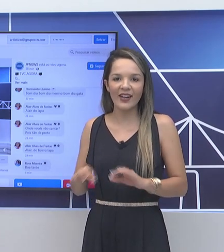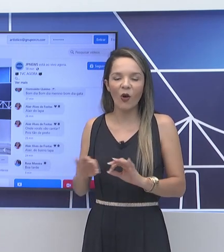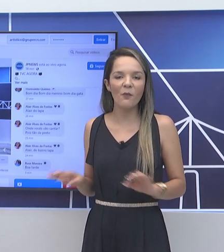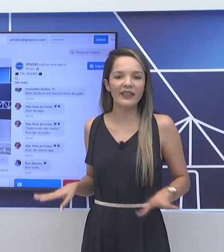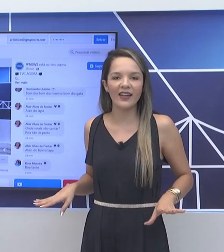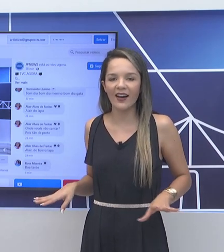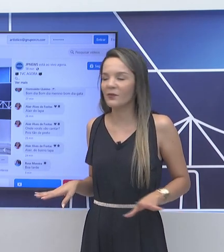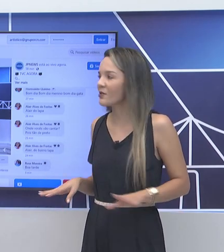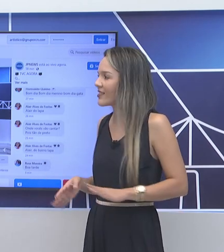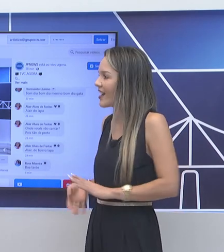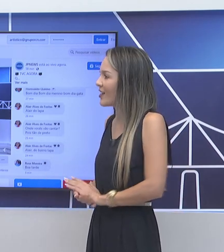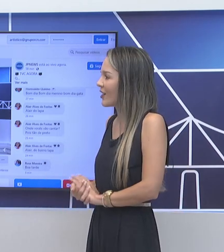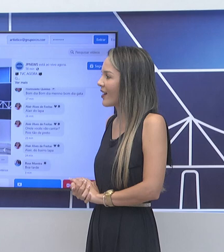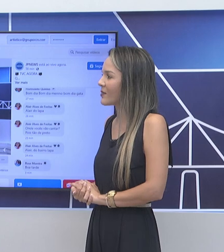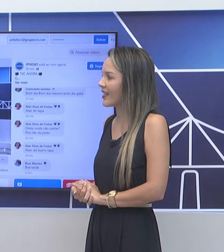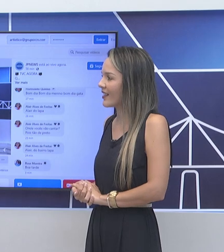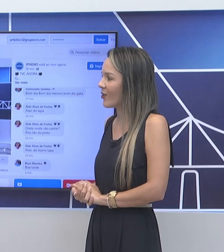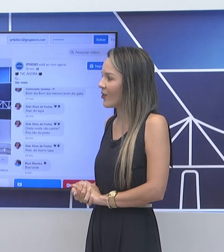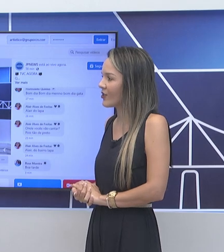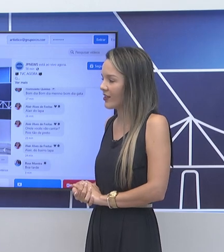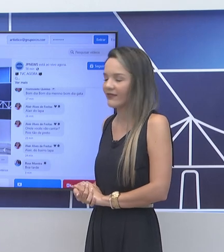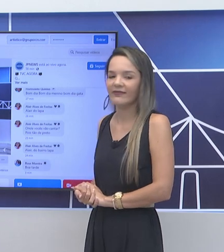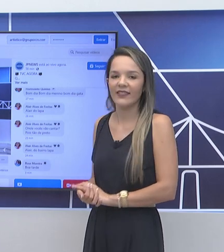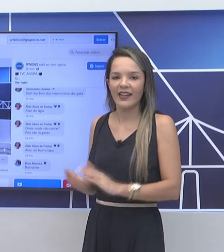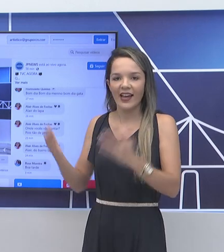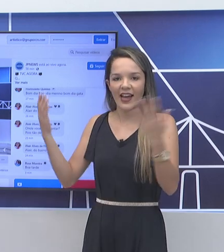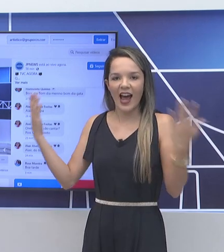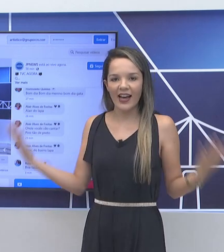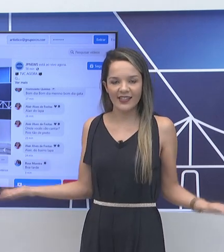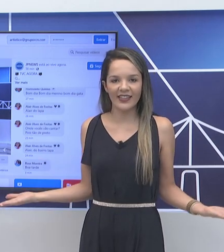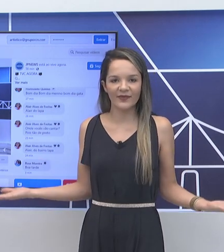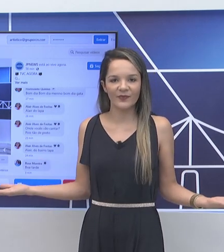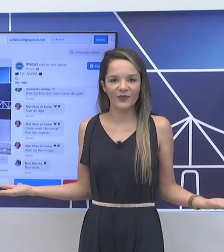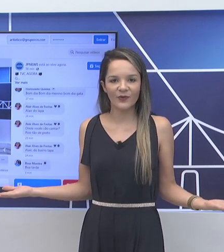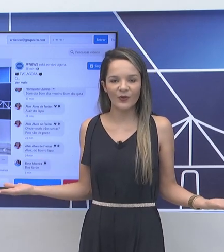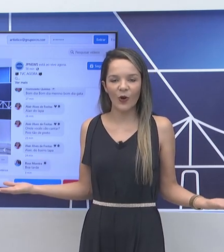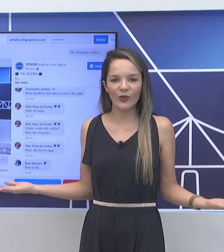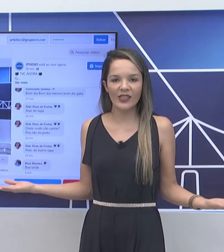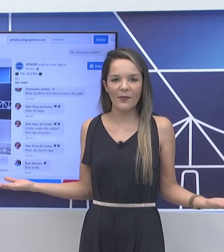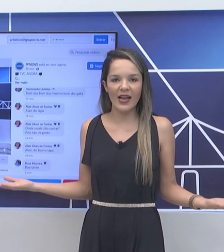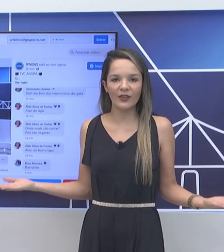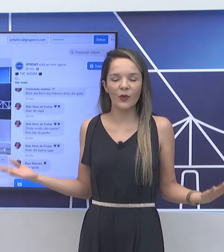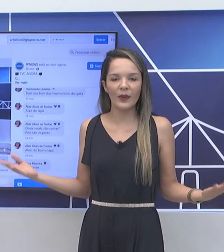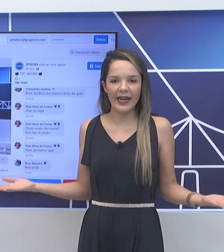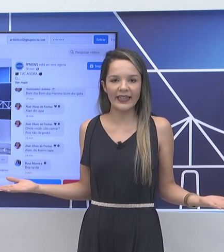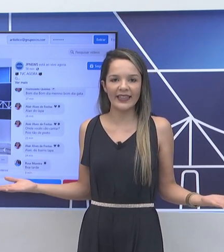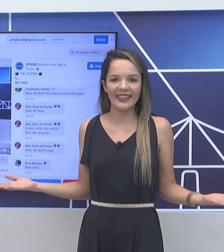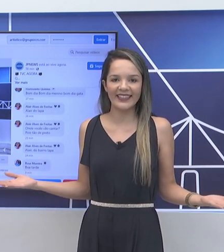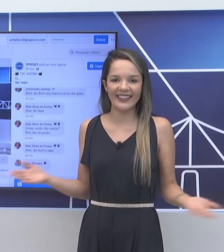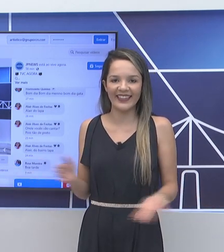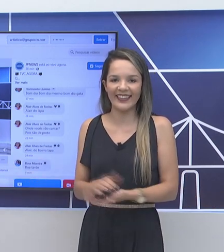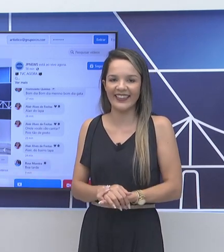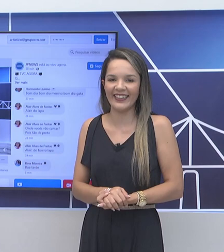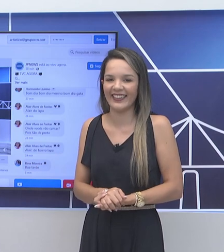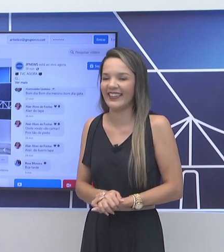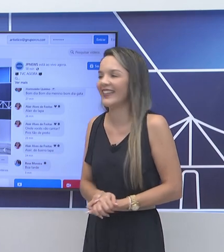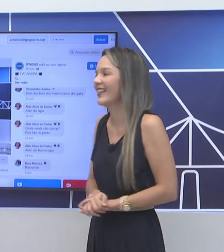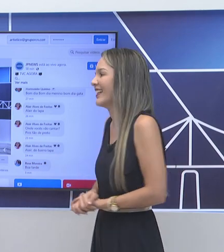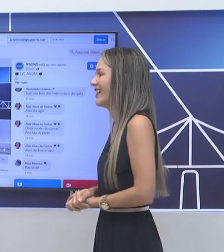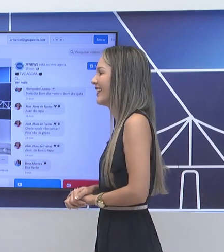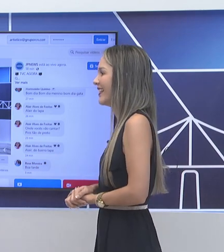Nem combinamos. Chegamos aqui hoje. Gostou? Assim. Todos trabalhados no black. Gostou ou não